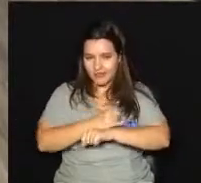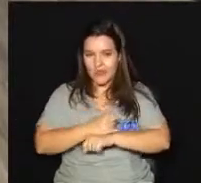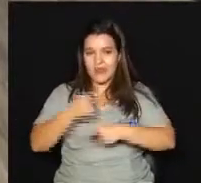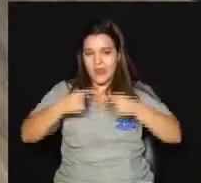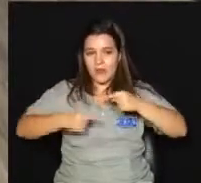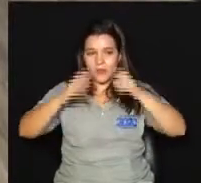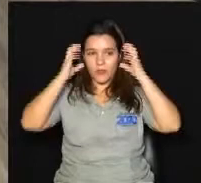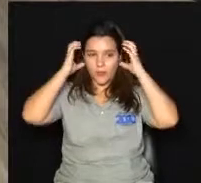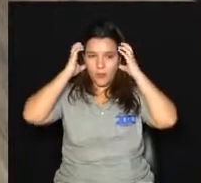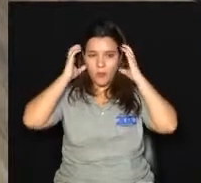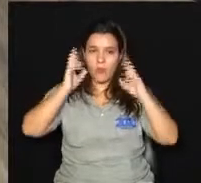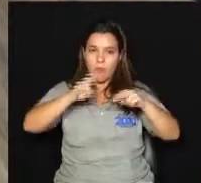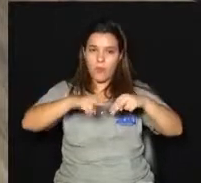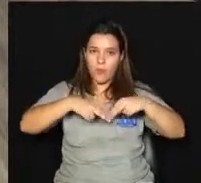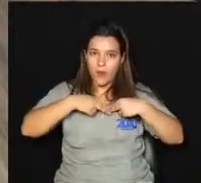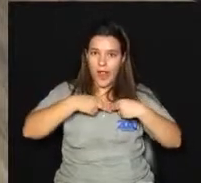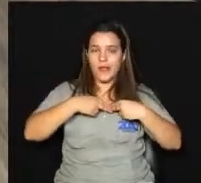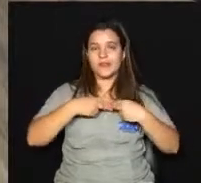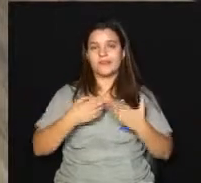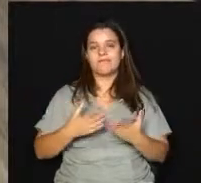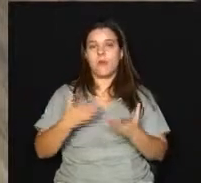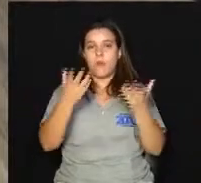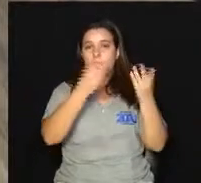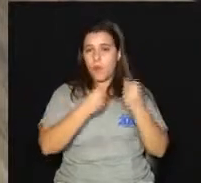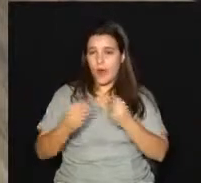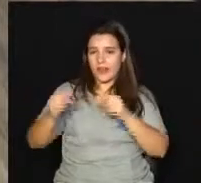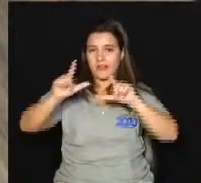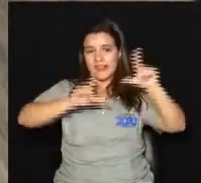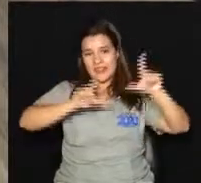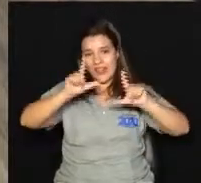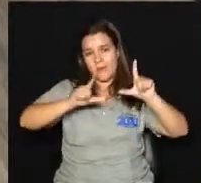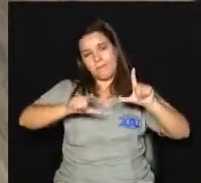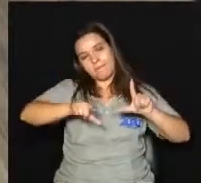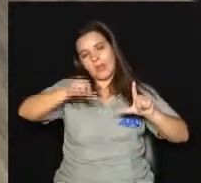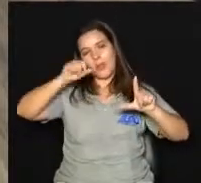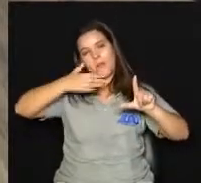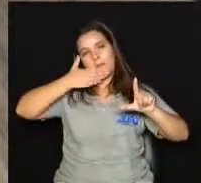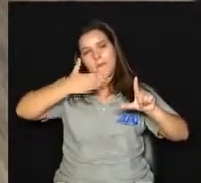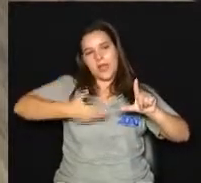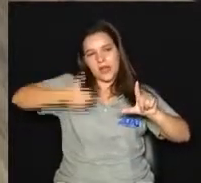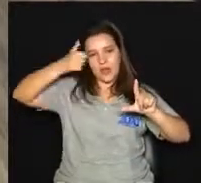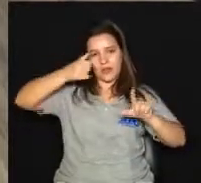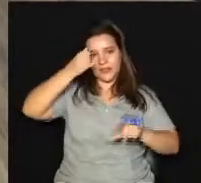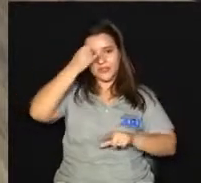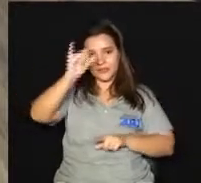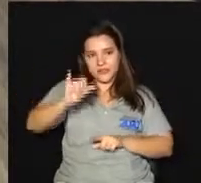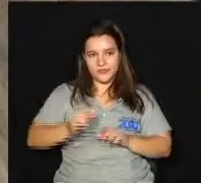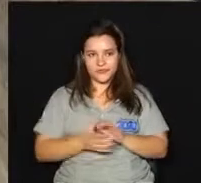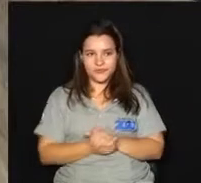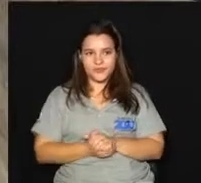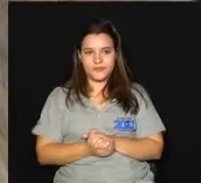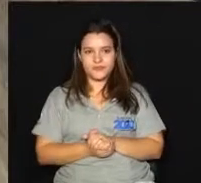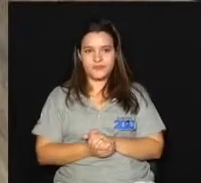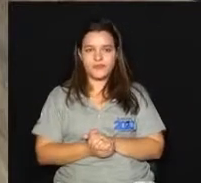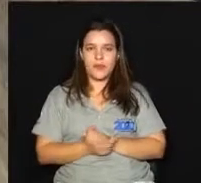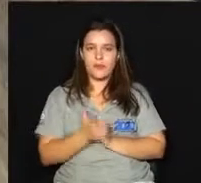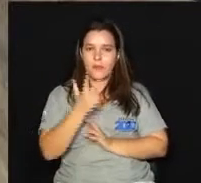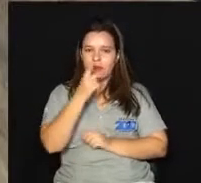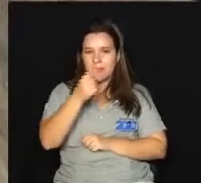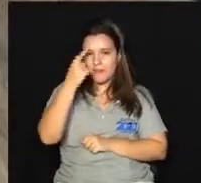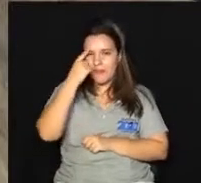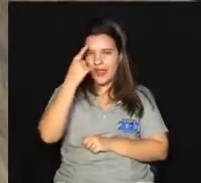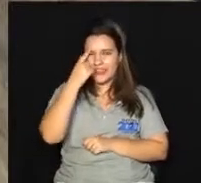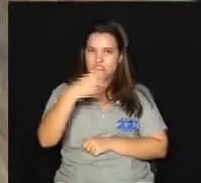rádio. Por conta da pandemia, muitas emissoras optaram para que isso não acontecesse. Isso, de alguma